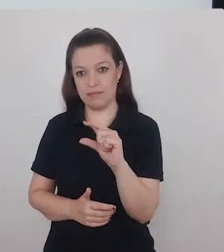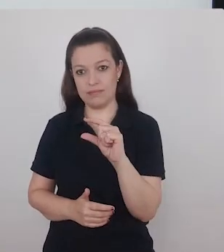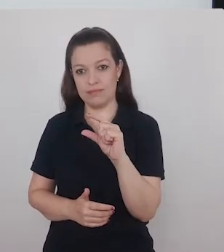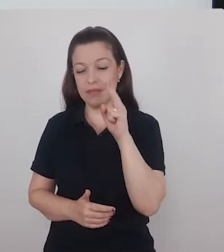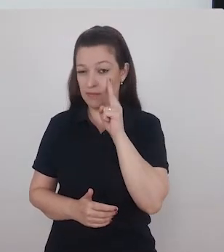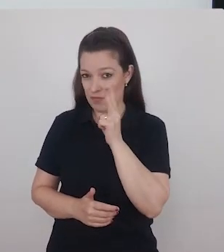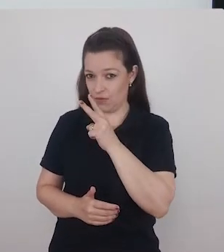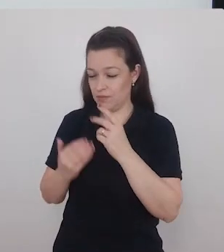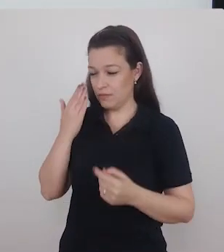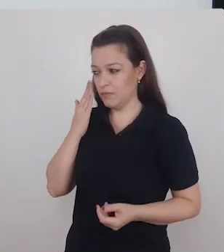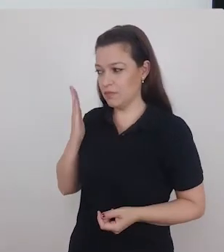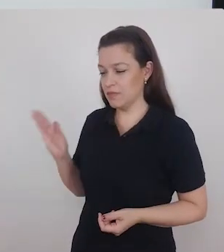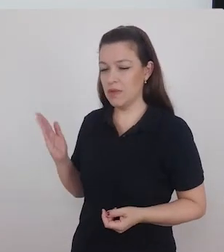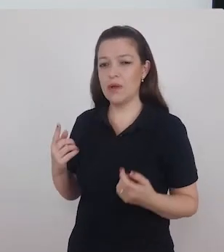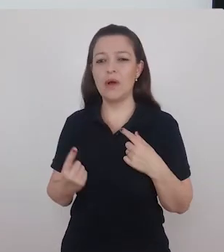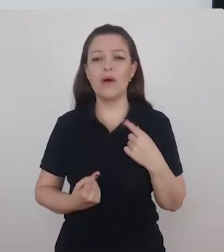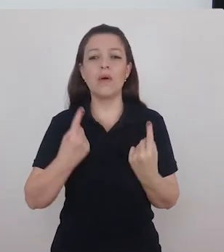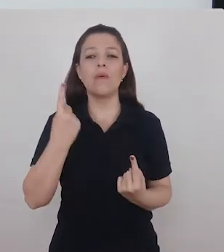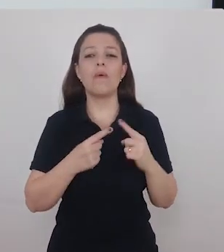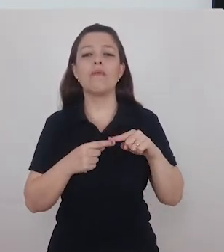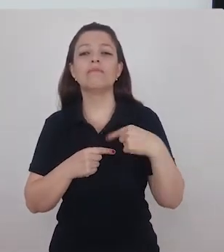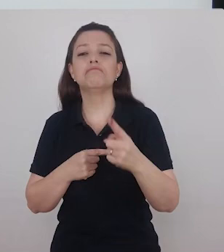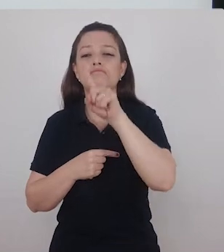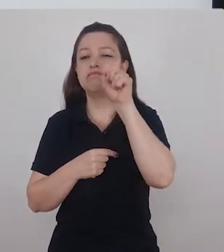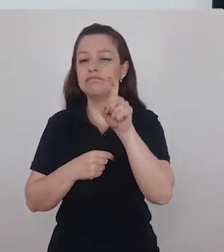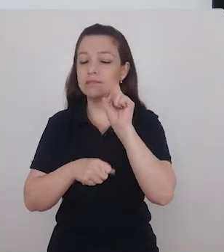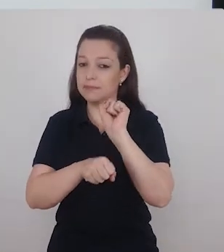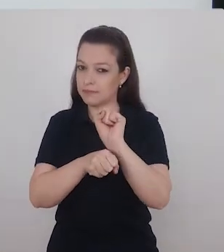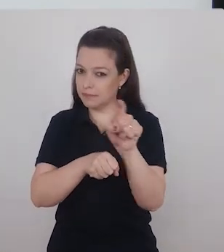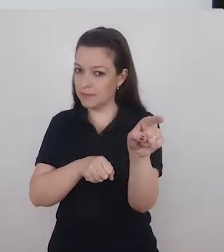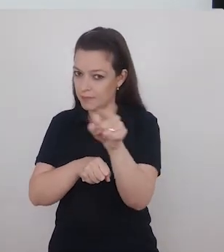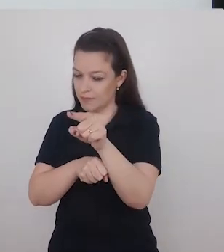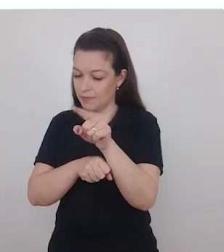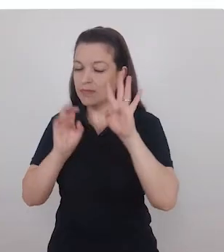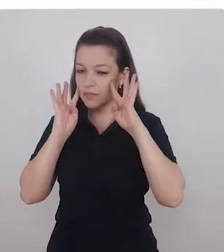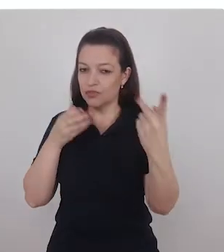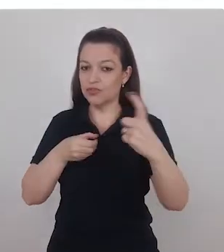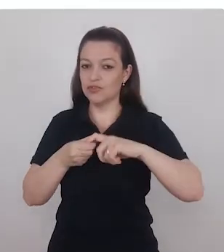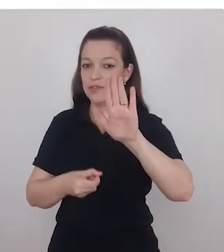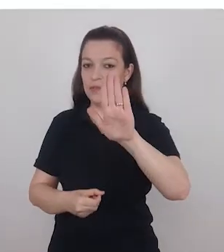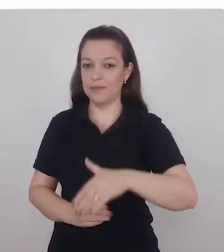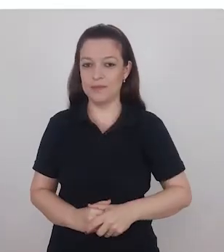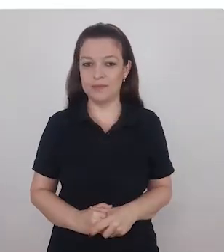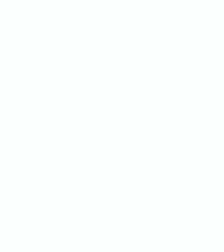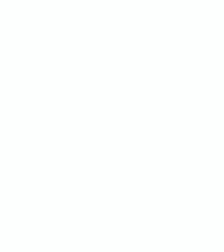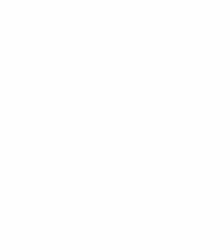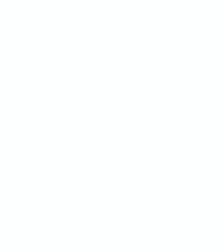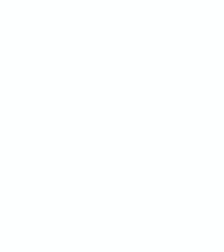e um menor. Qual parafuso será que vem na sequência? Vou dar um tempinho para vocês resolverem e já volto.